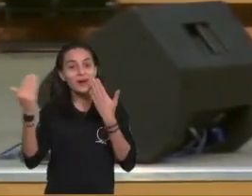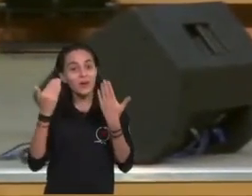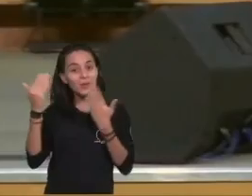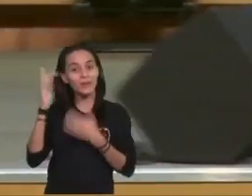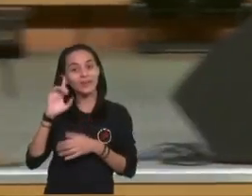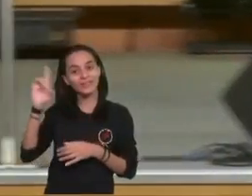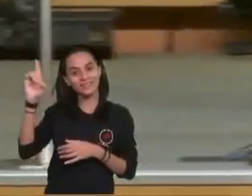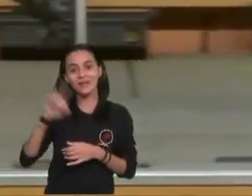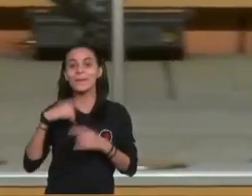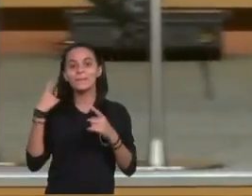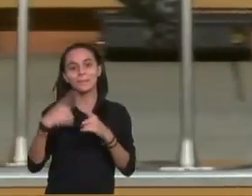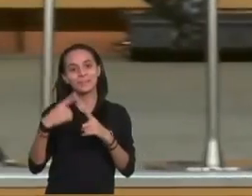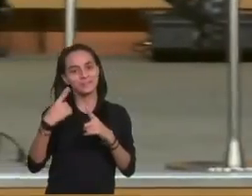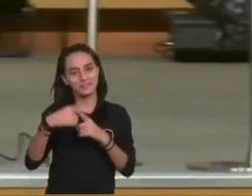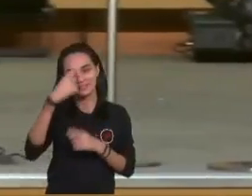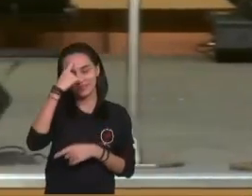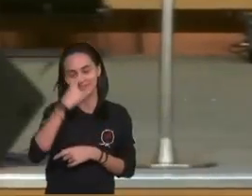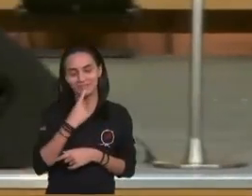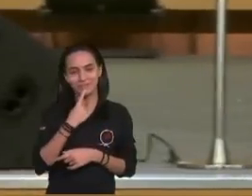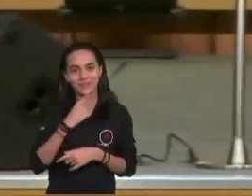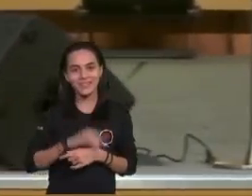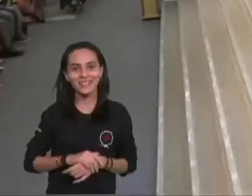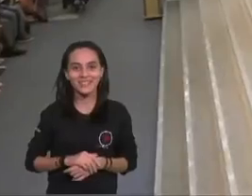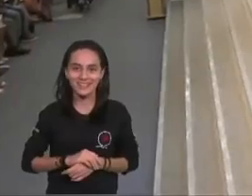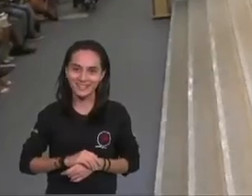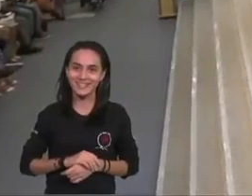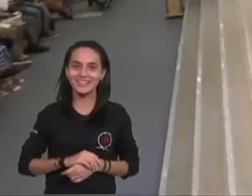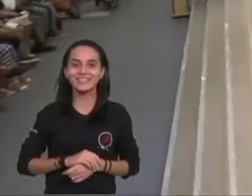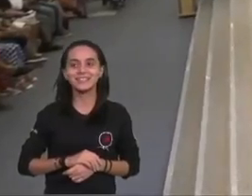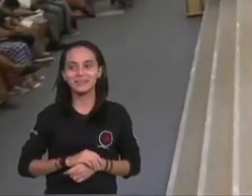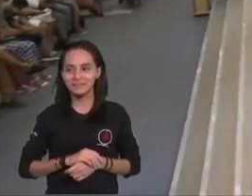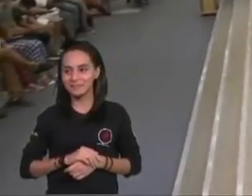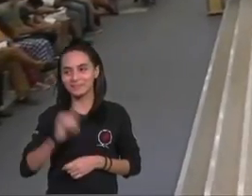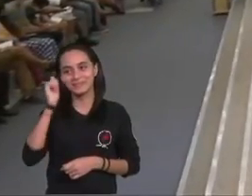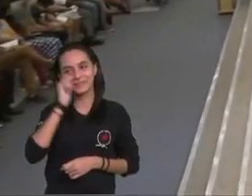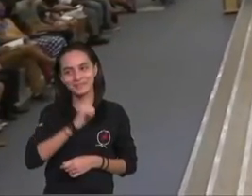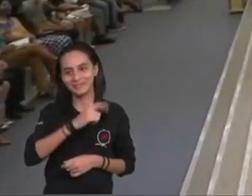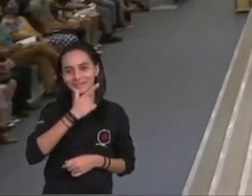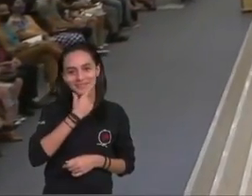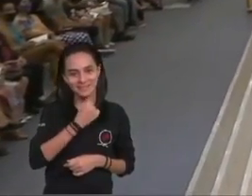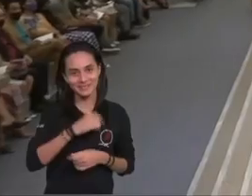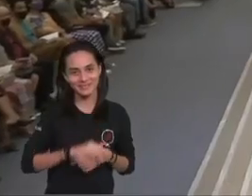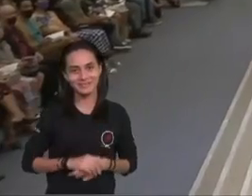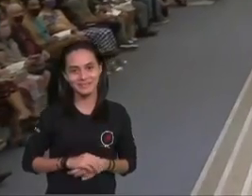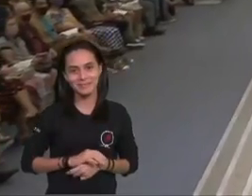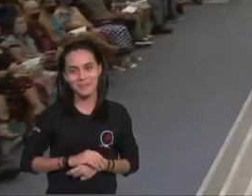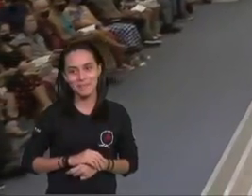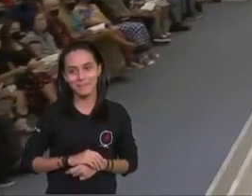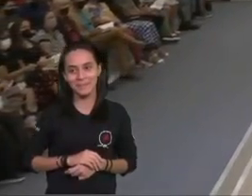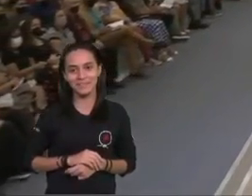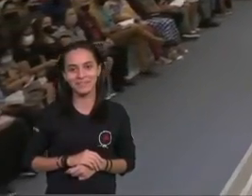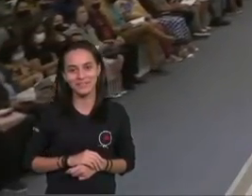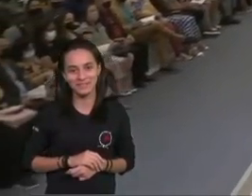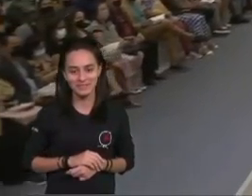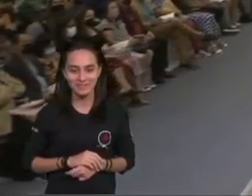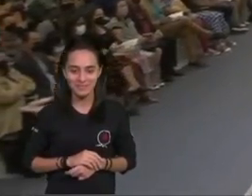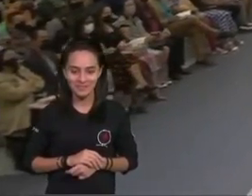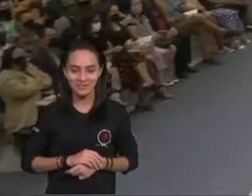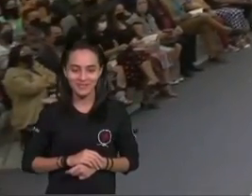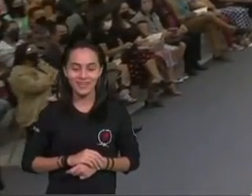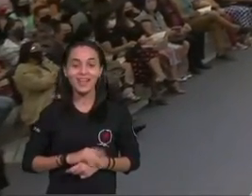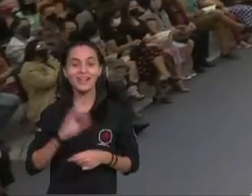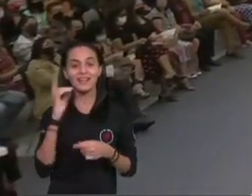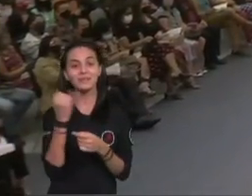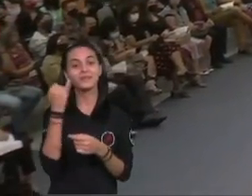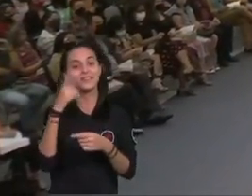comparar com Deus porque a imagem de Deus compreende macho e fêmea e é importante